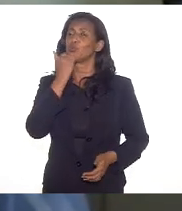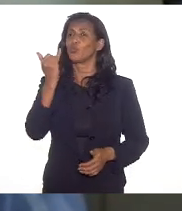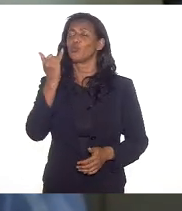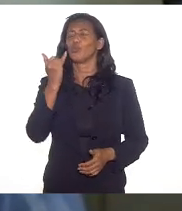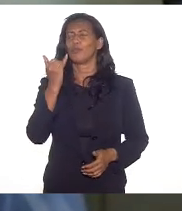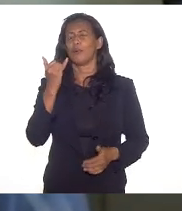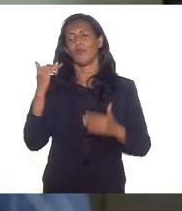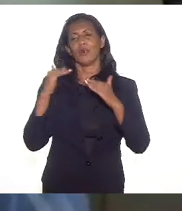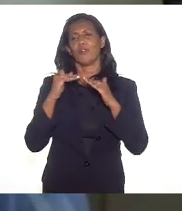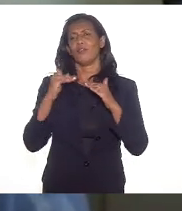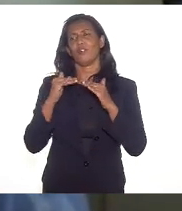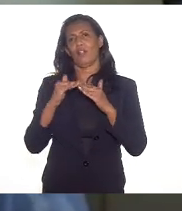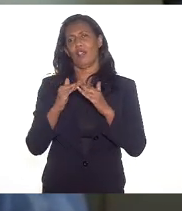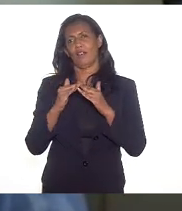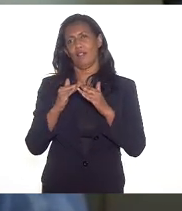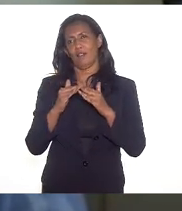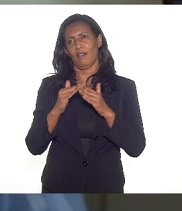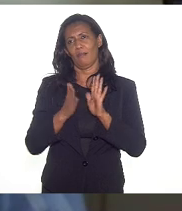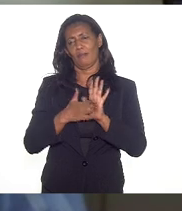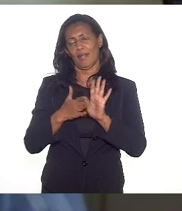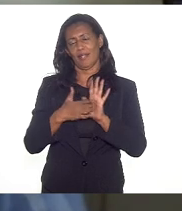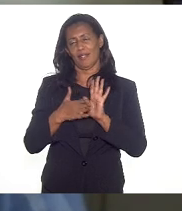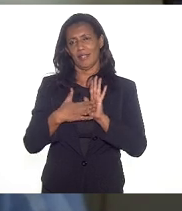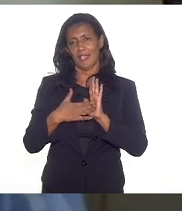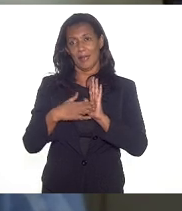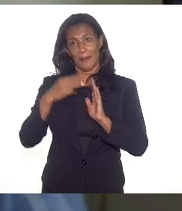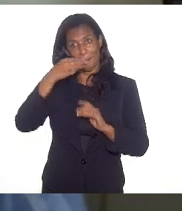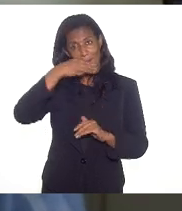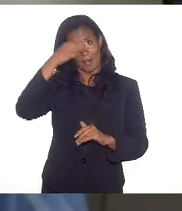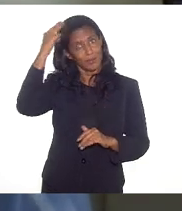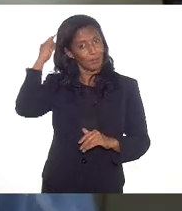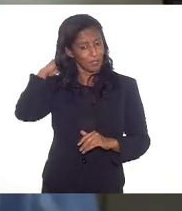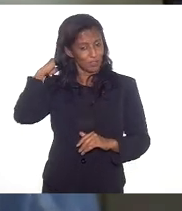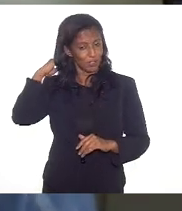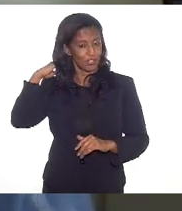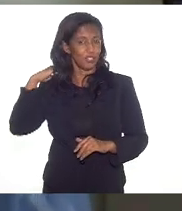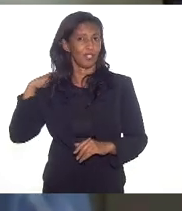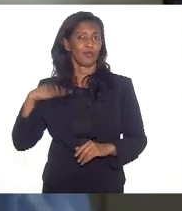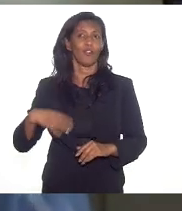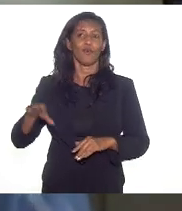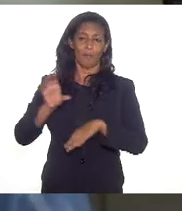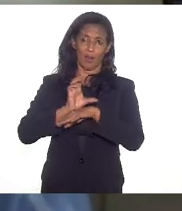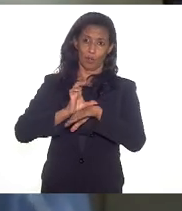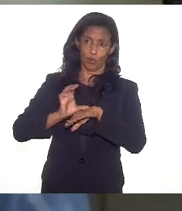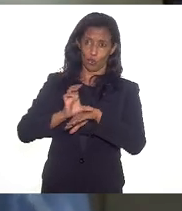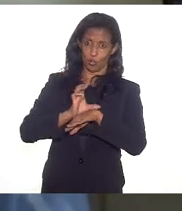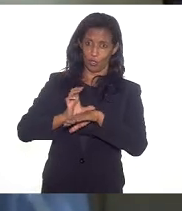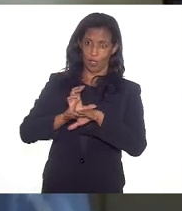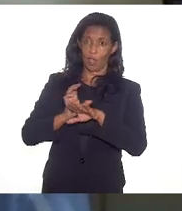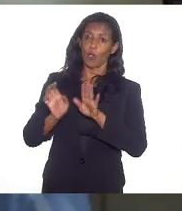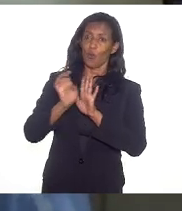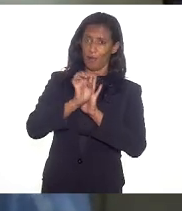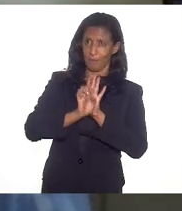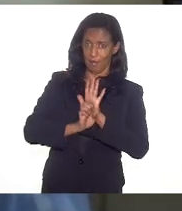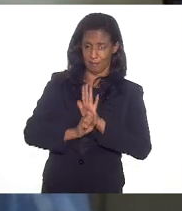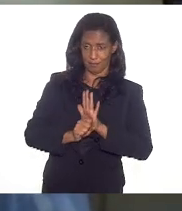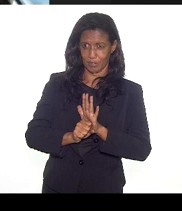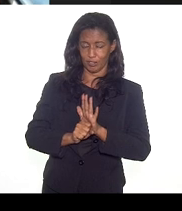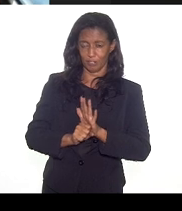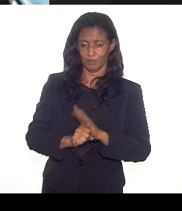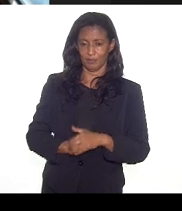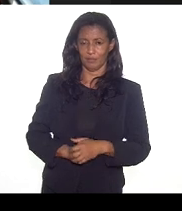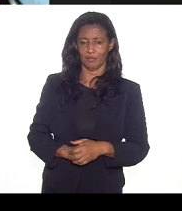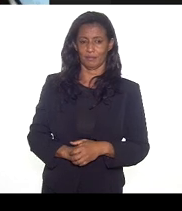falei favorável. O parecer do Márcio Pacheco foi pela constitucionalidade com emendas.